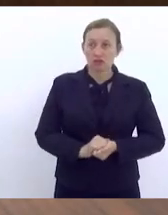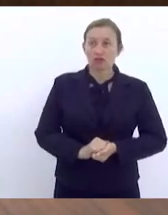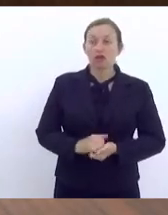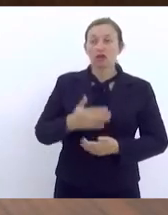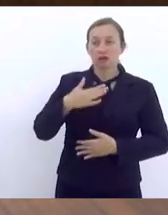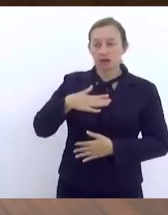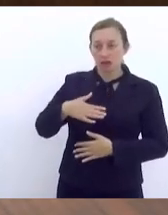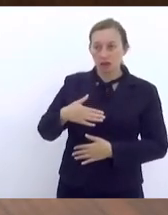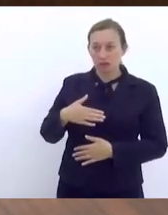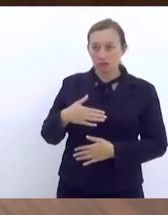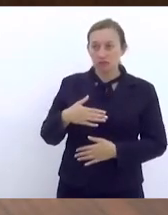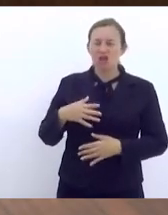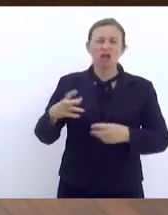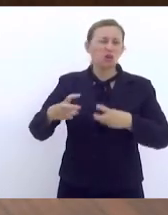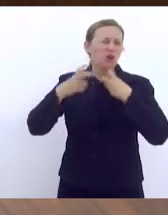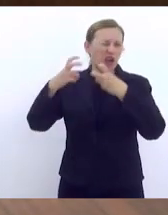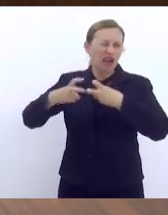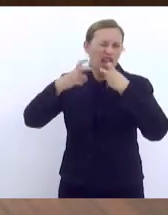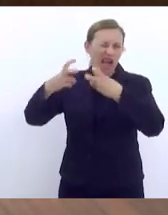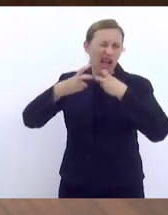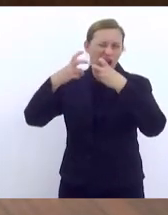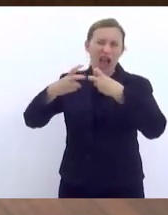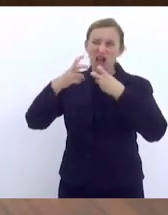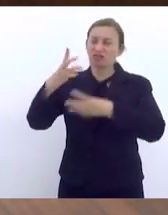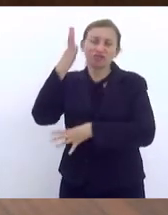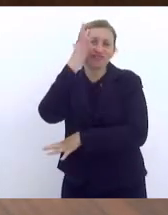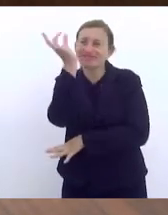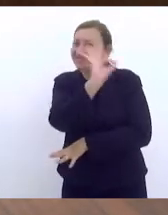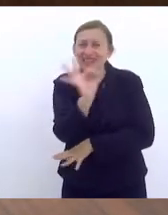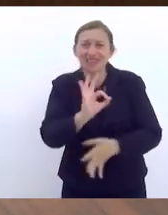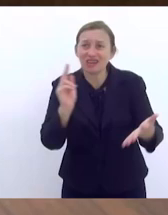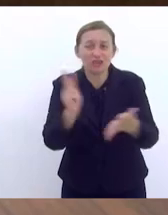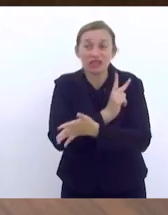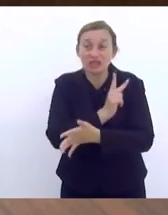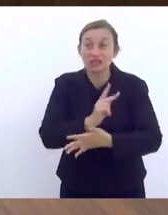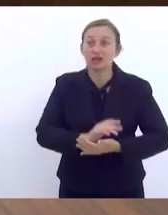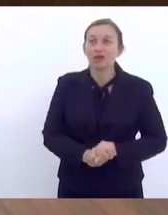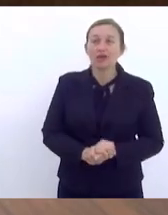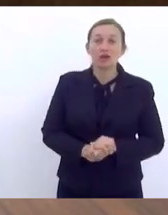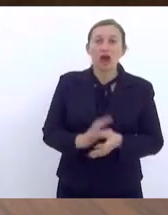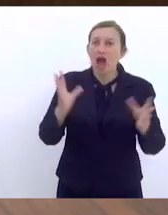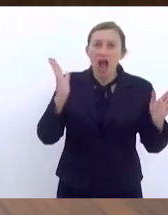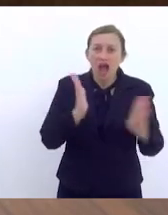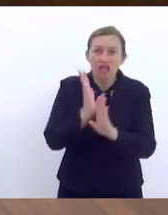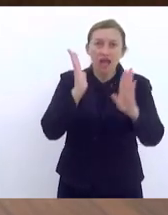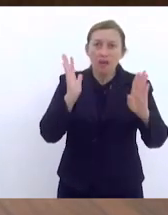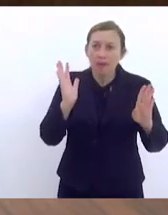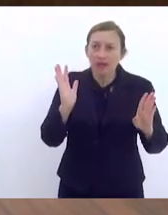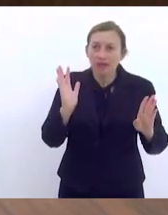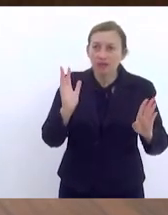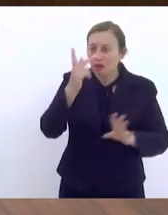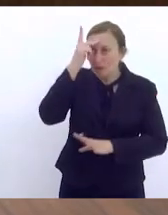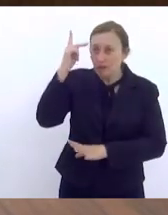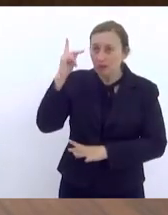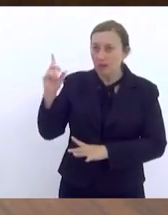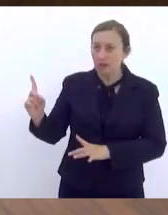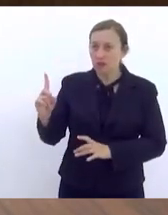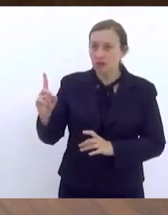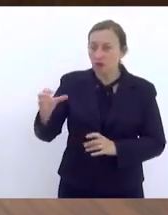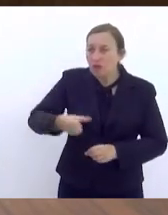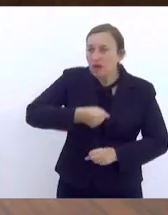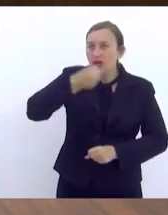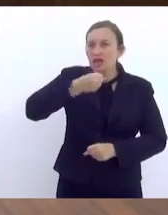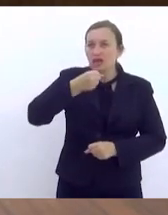quieta atrás porque tava uma gritaria Eu não entendi o que estava acontecendo do nada uma pessoa pegou Megafone